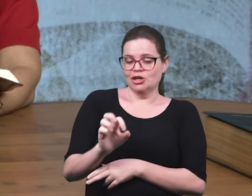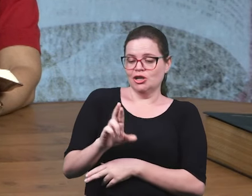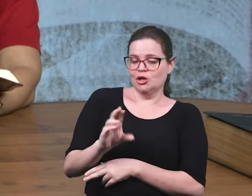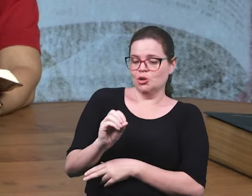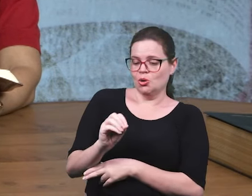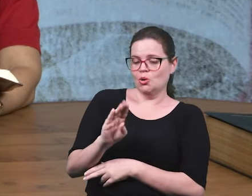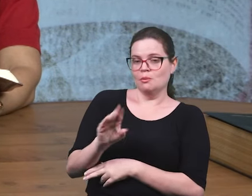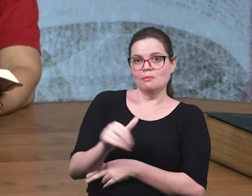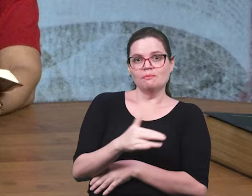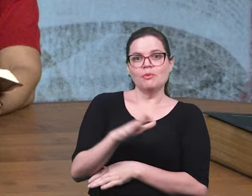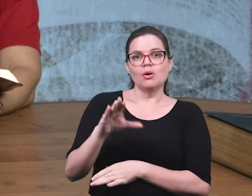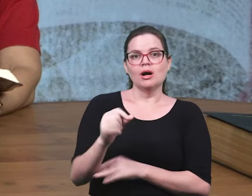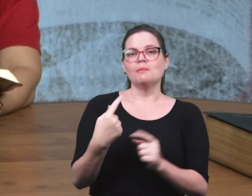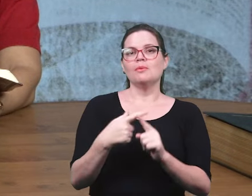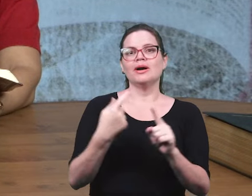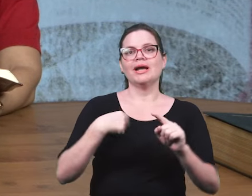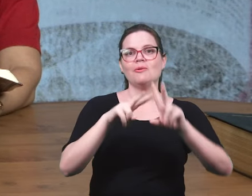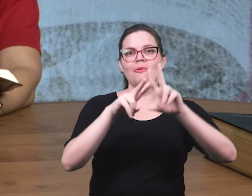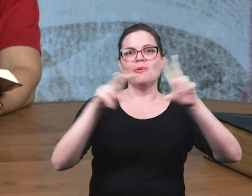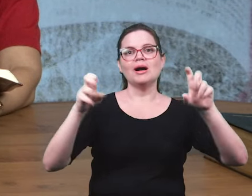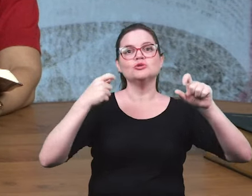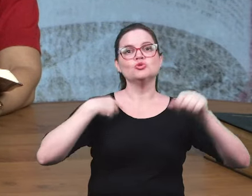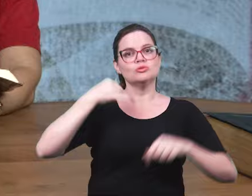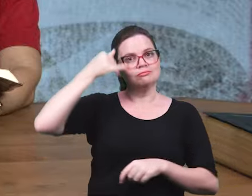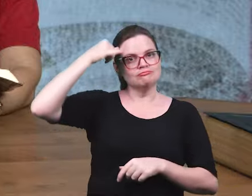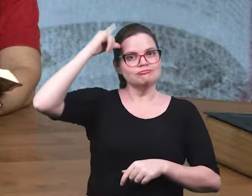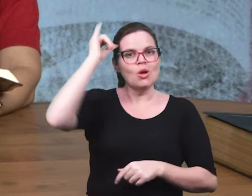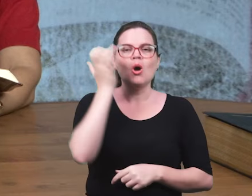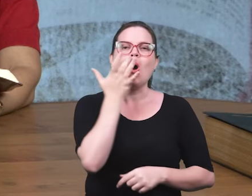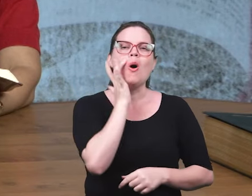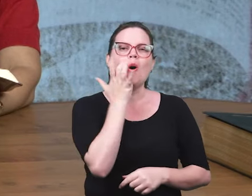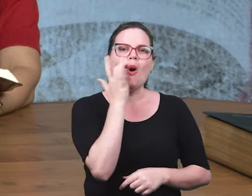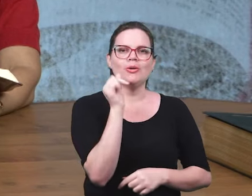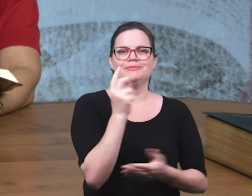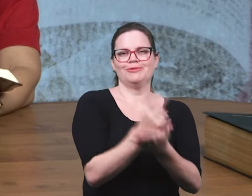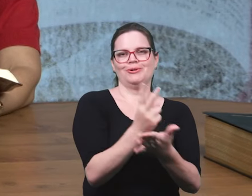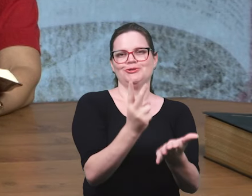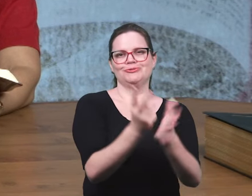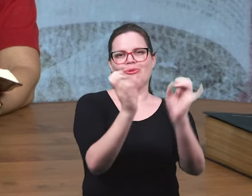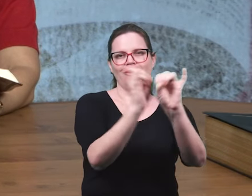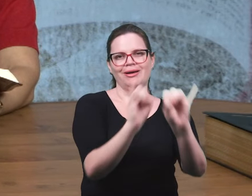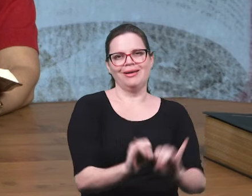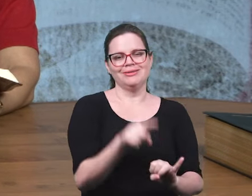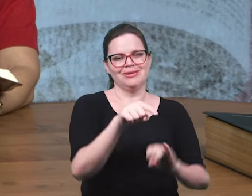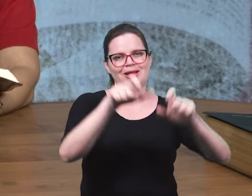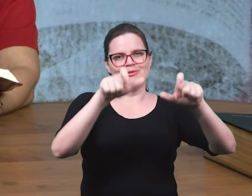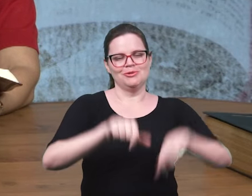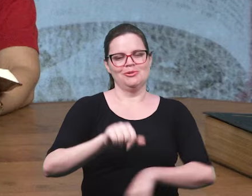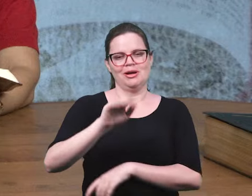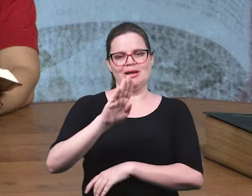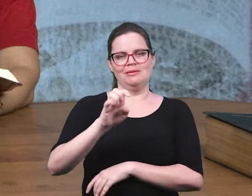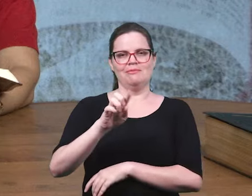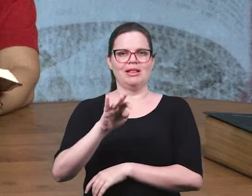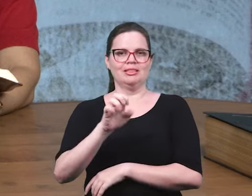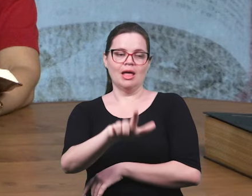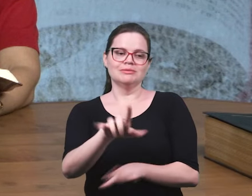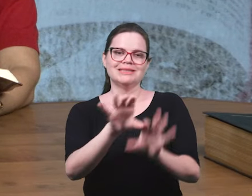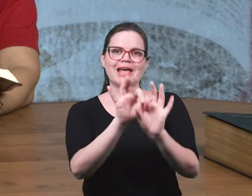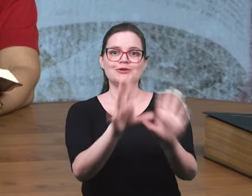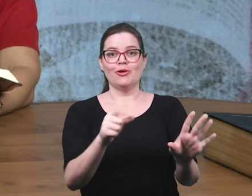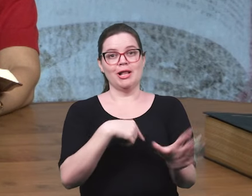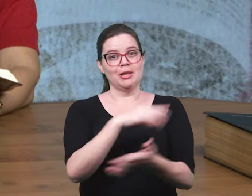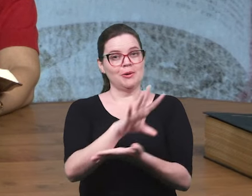pecar a Israel, a saber, dos bezerros de ouro que estavam em Betel e em Dan.